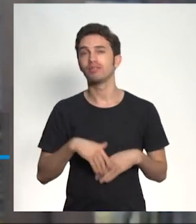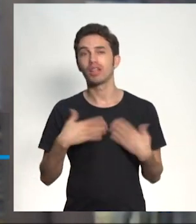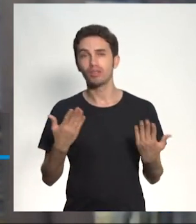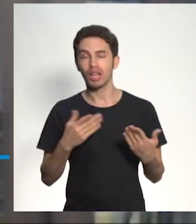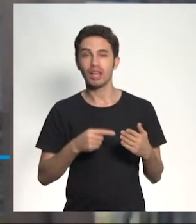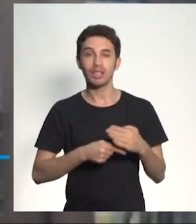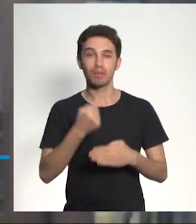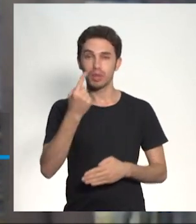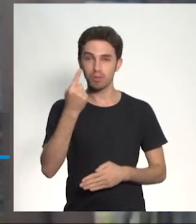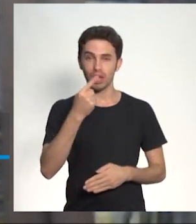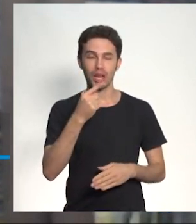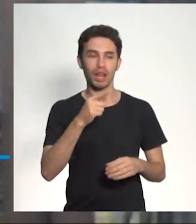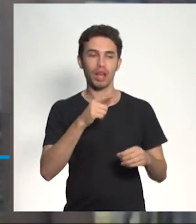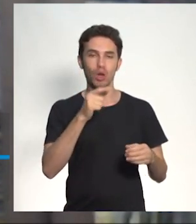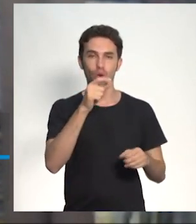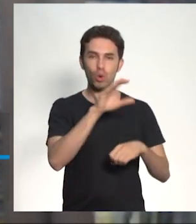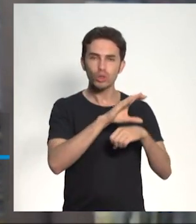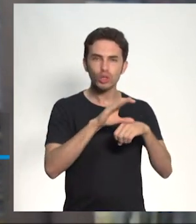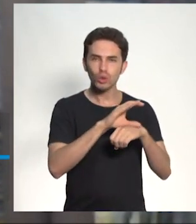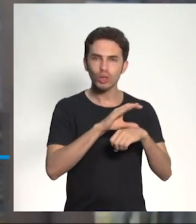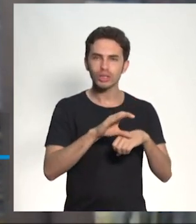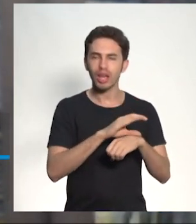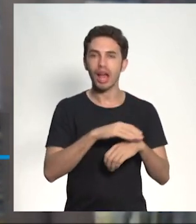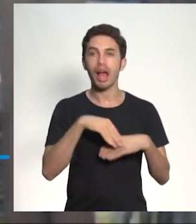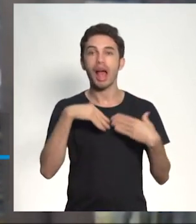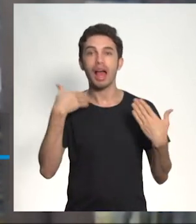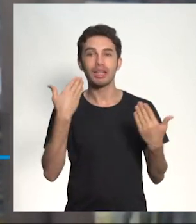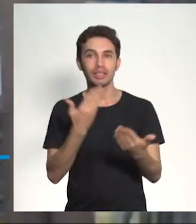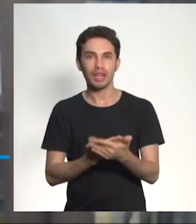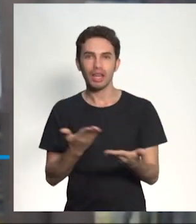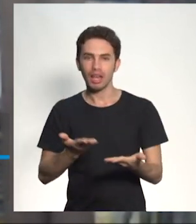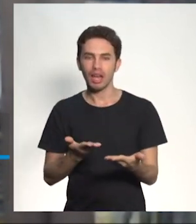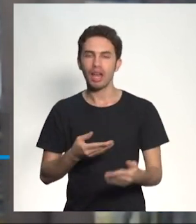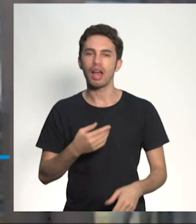primeira Constituição até a Constituição de